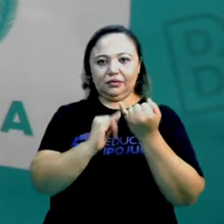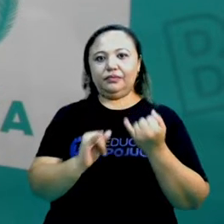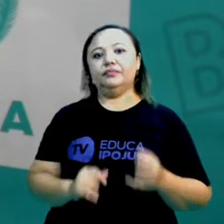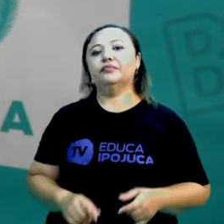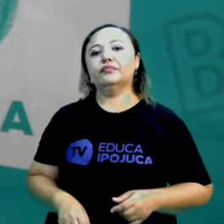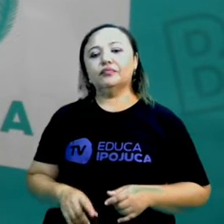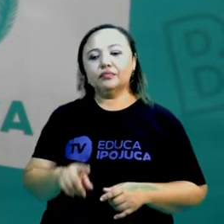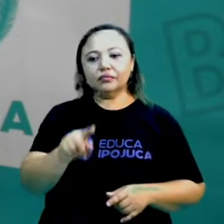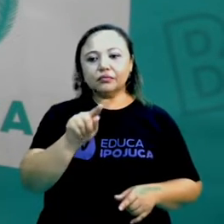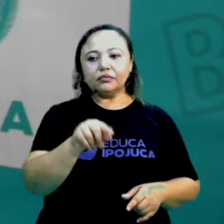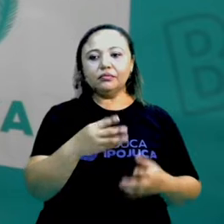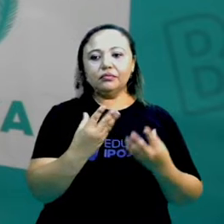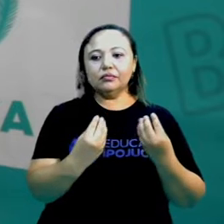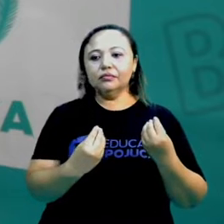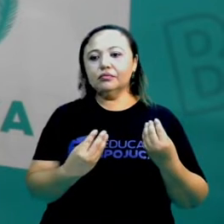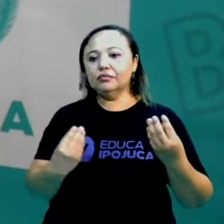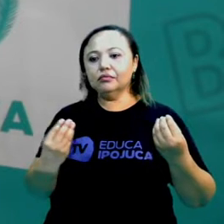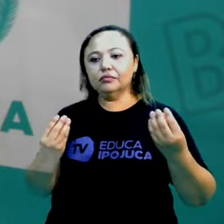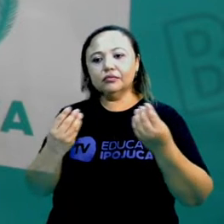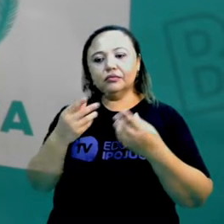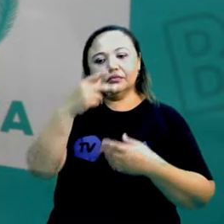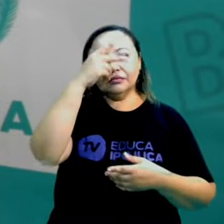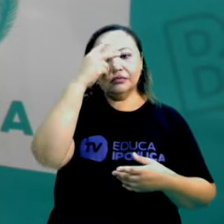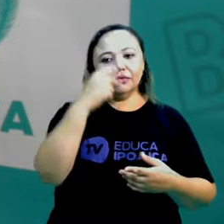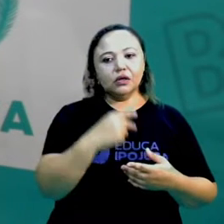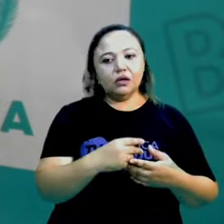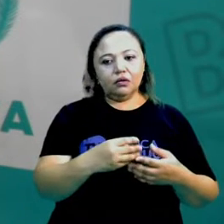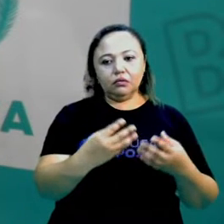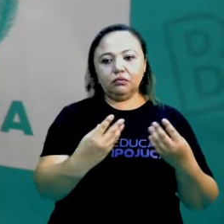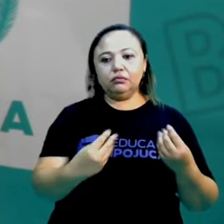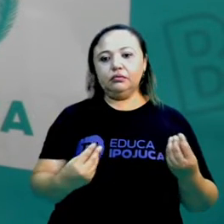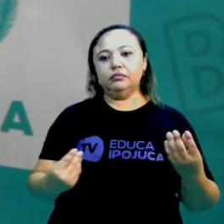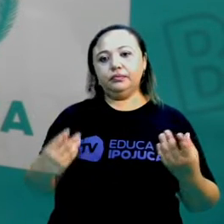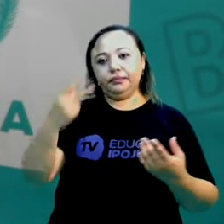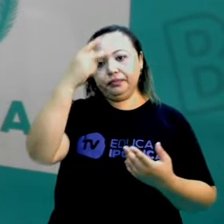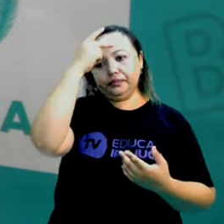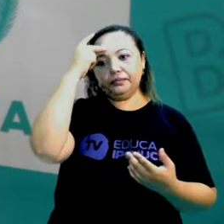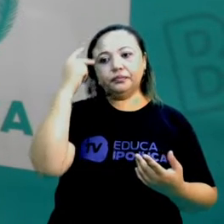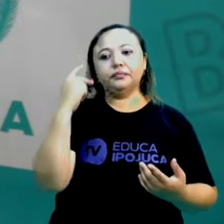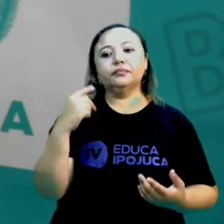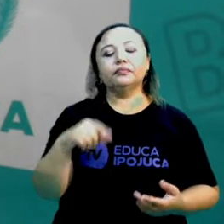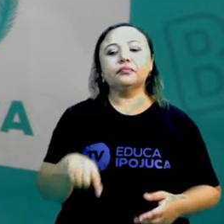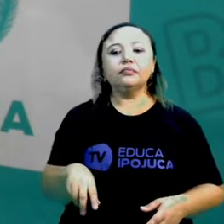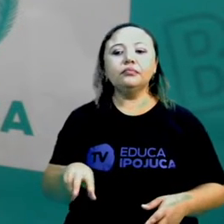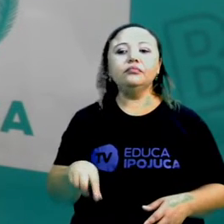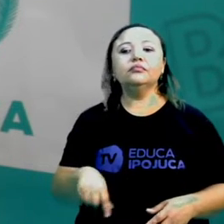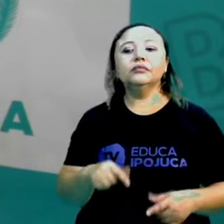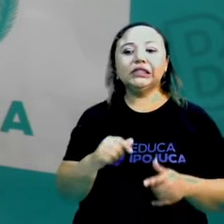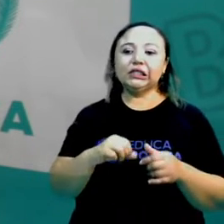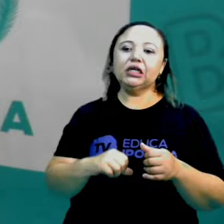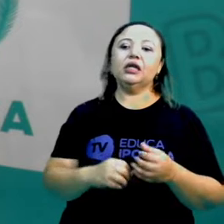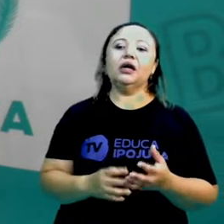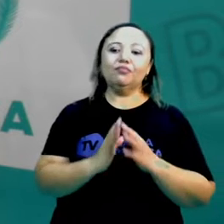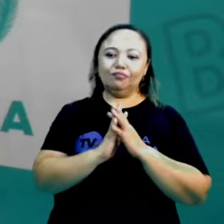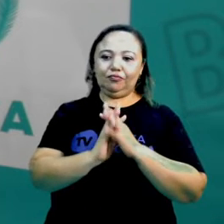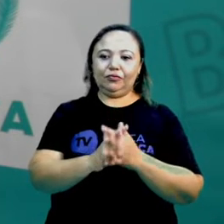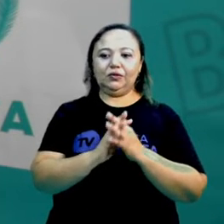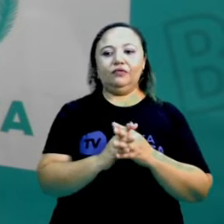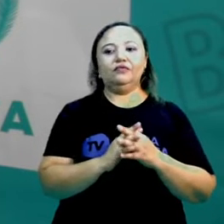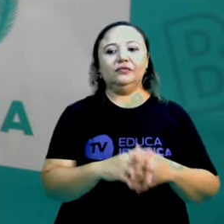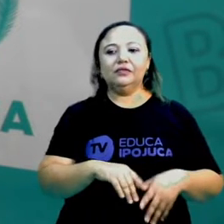por isso que muitas das vezes, quando nossos ouvidos não estão atentos à